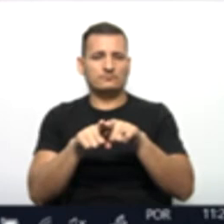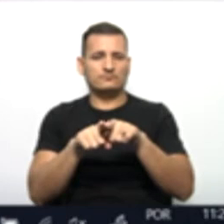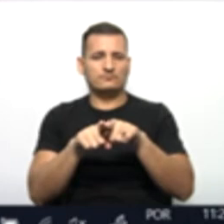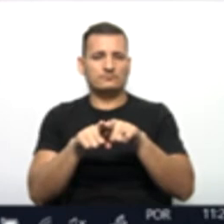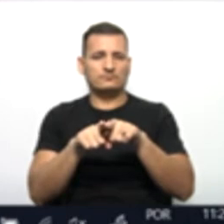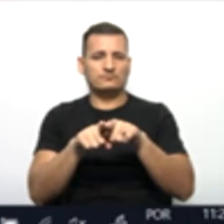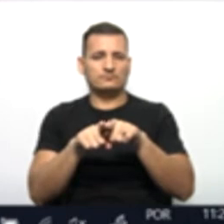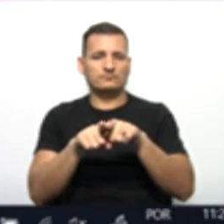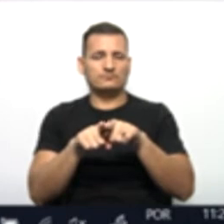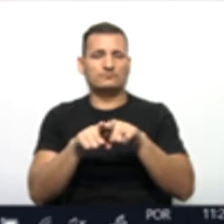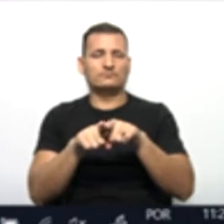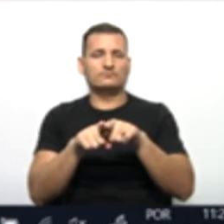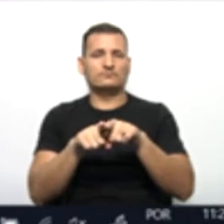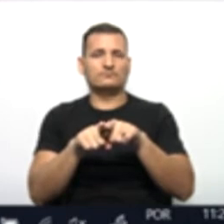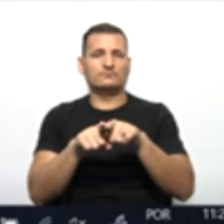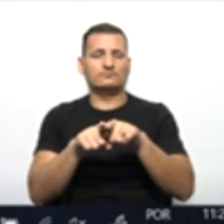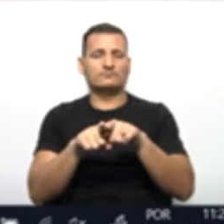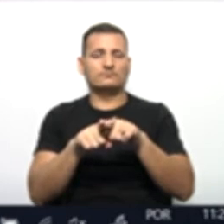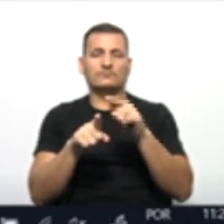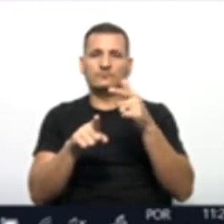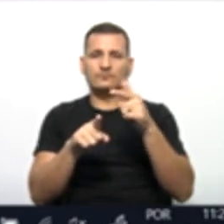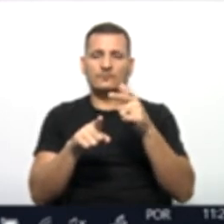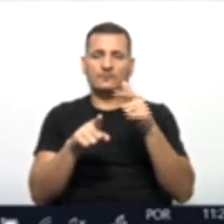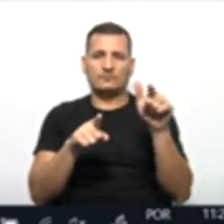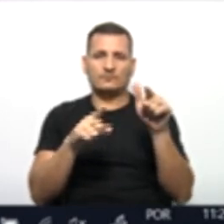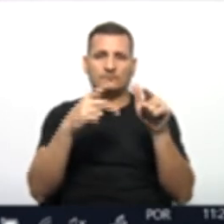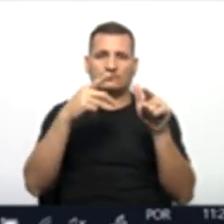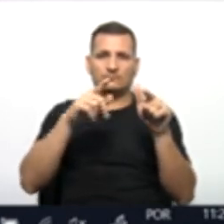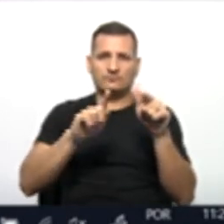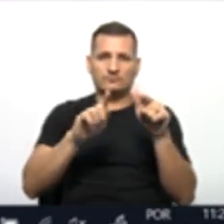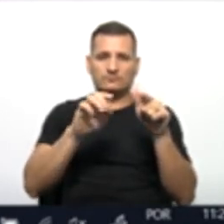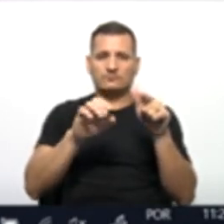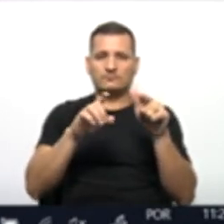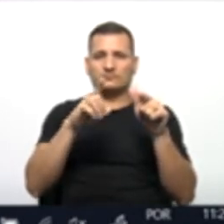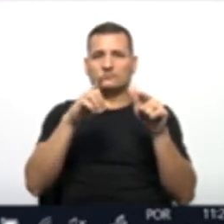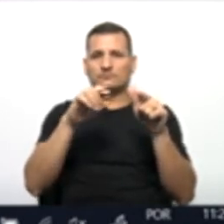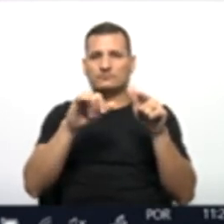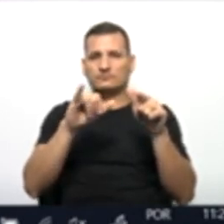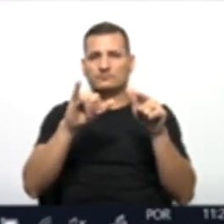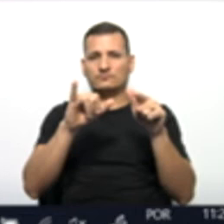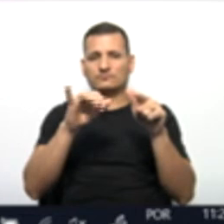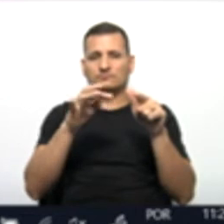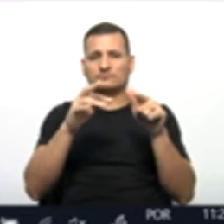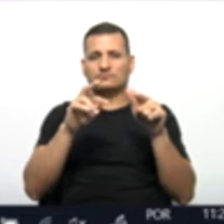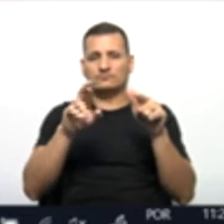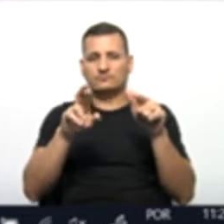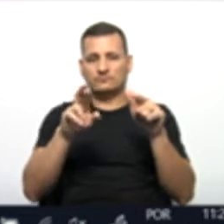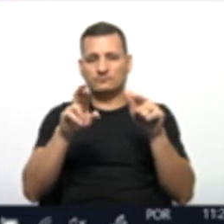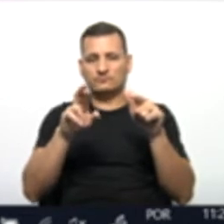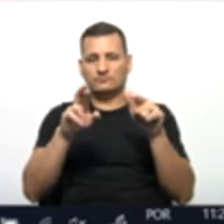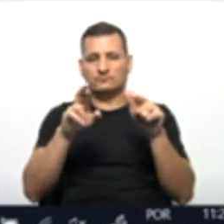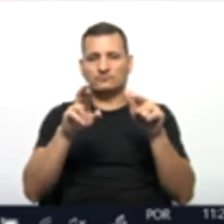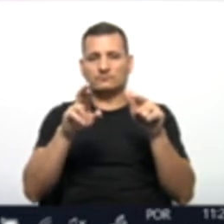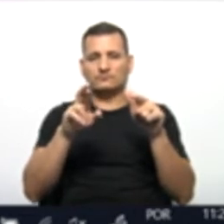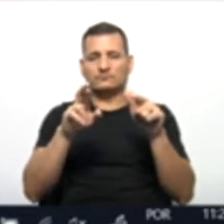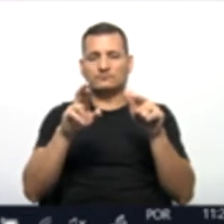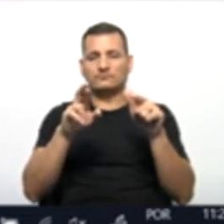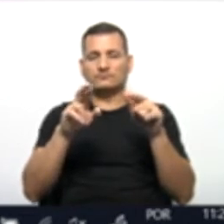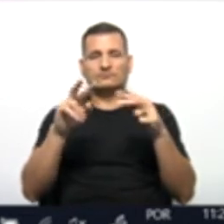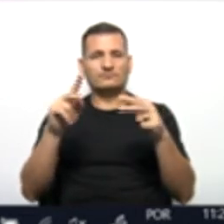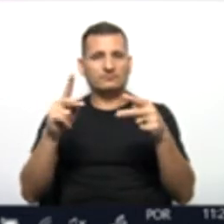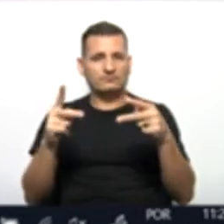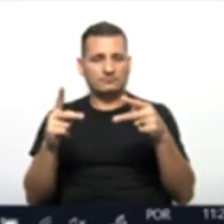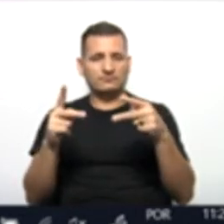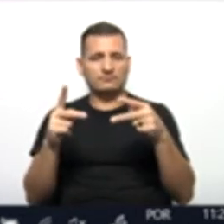com a página editar contato em html essa daqui ó com a página